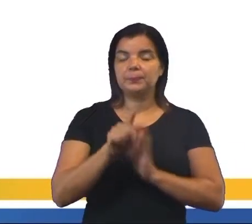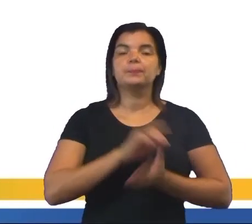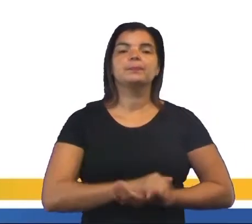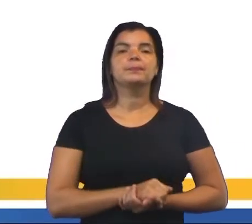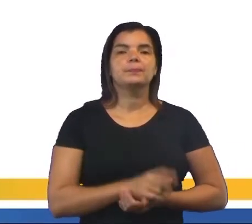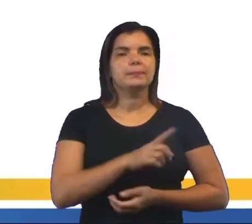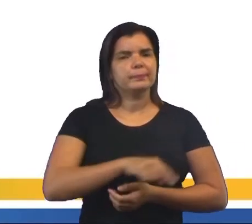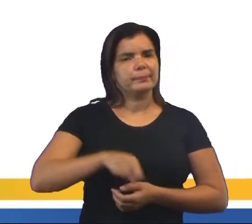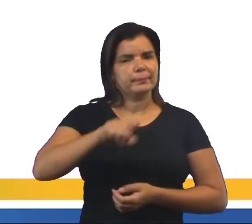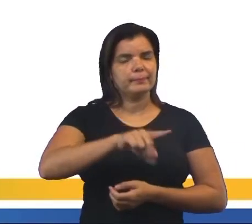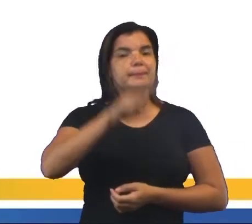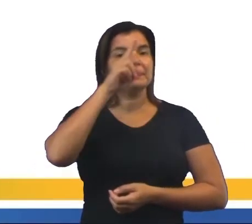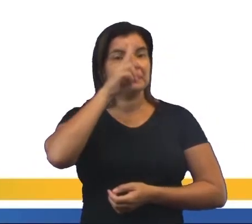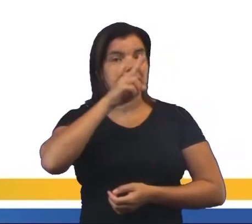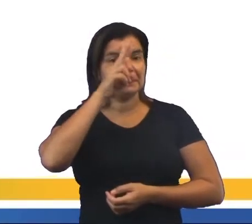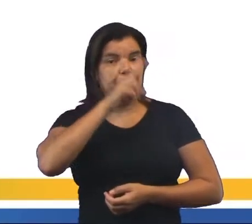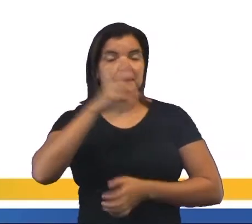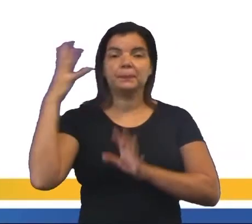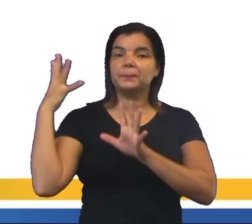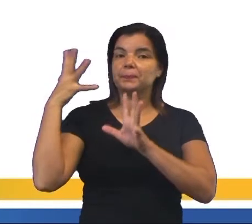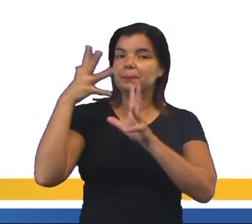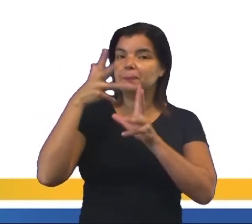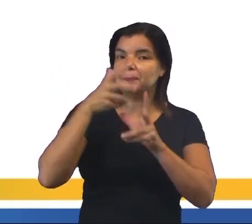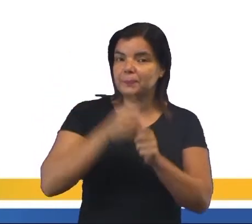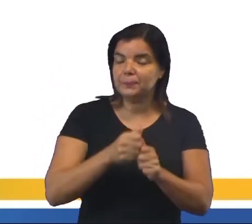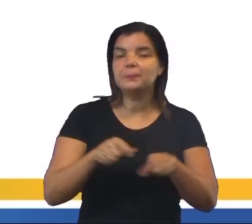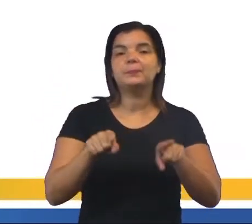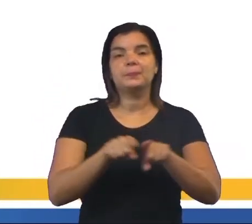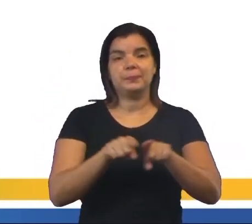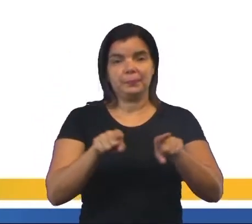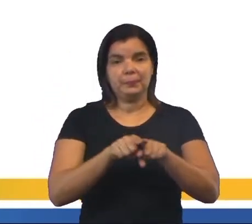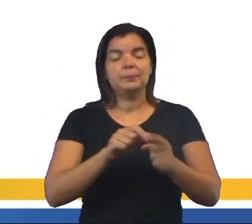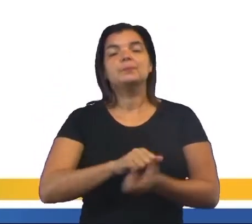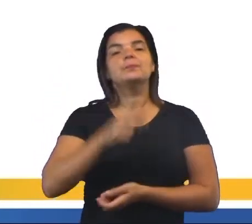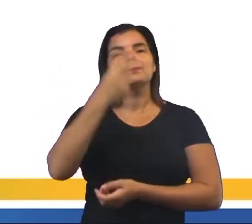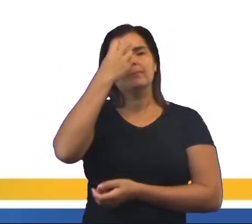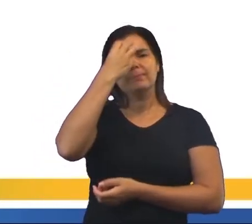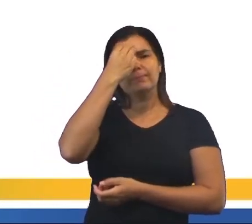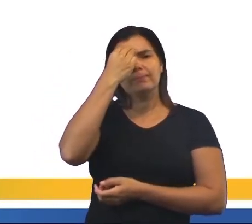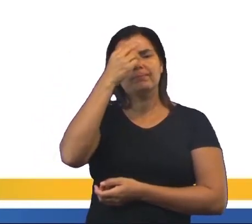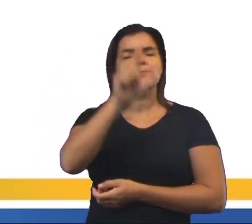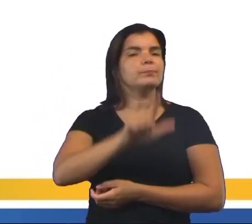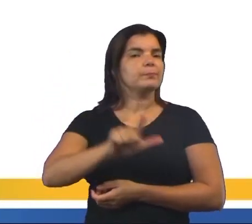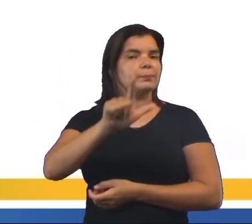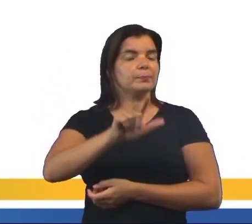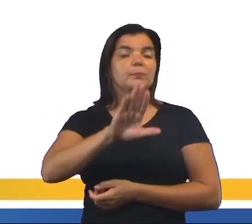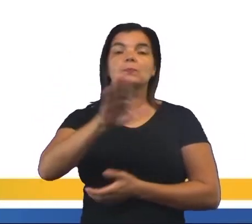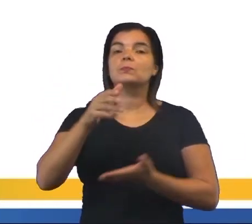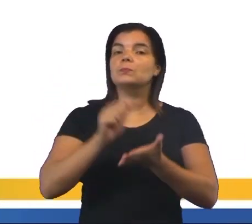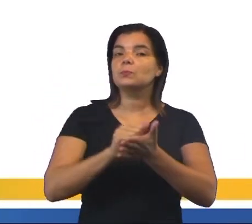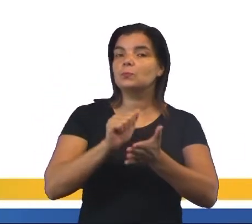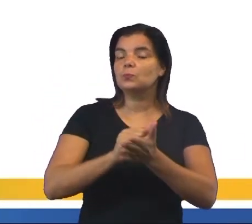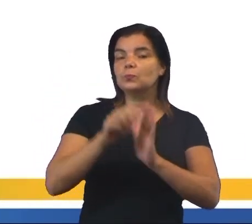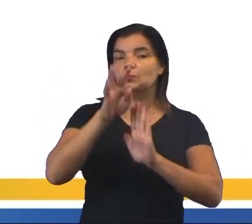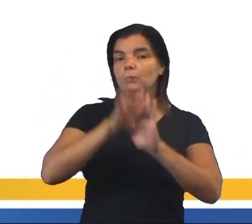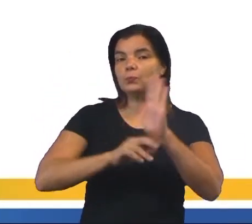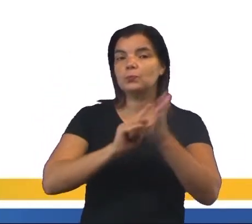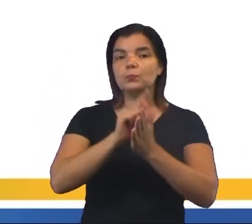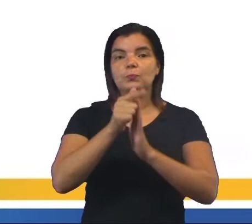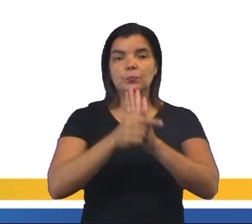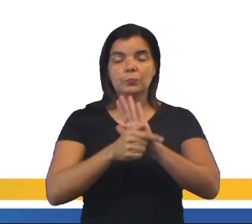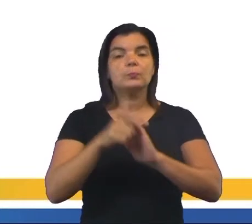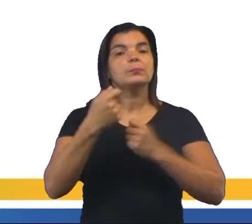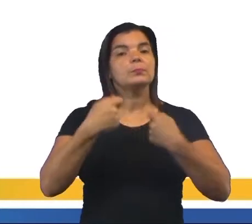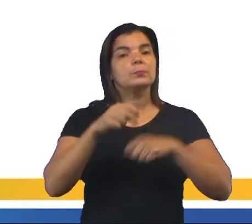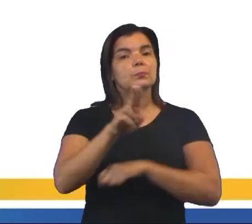Então, vocês relembrando, revisando aí o texto de memórias literárias, a gente sabe que ao escrever um texto desse gênero,